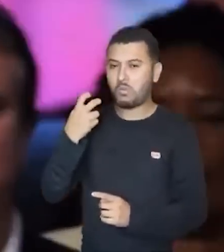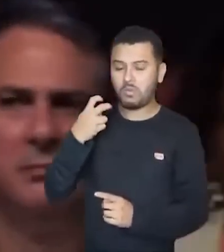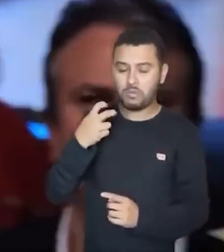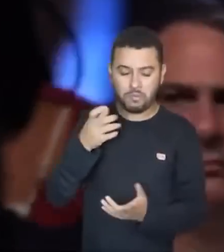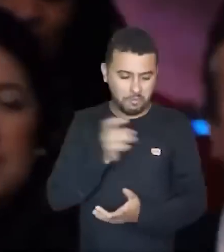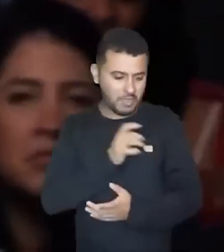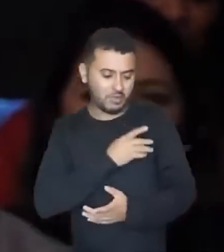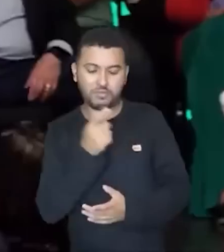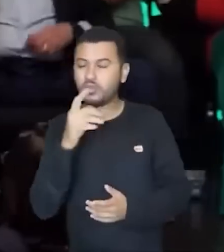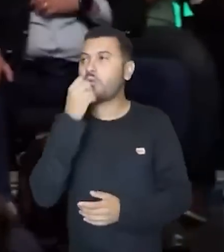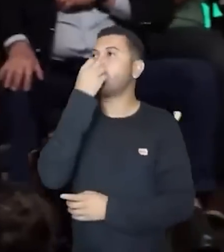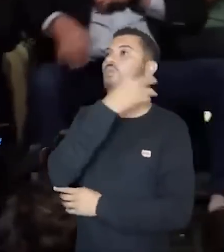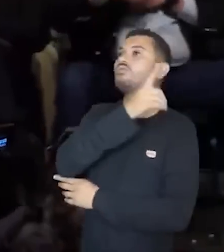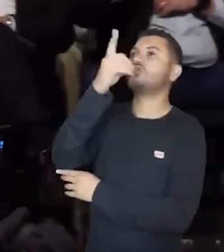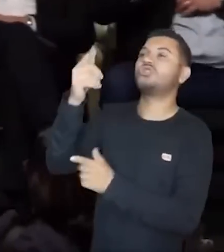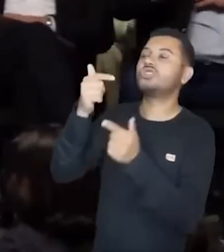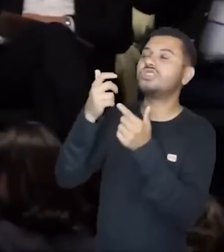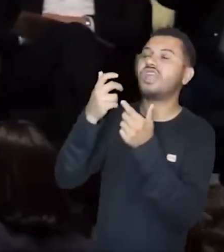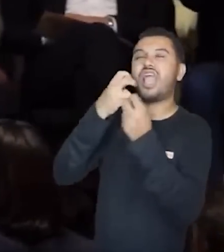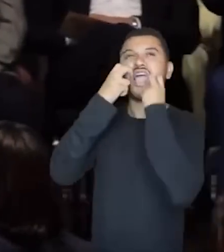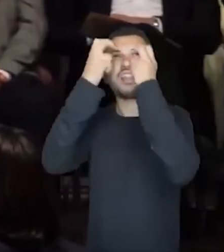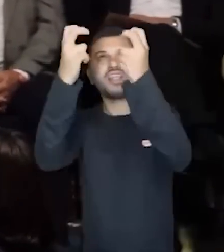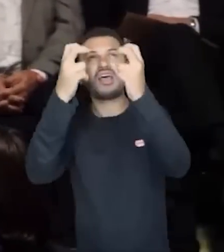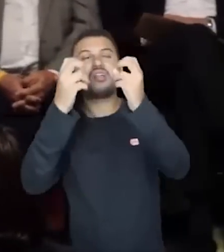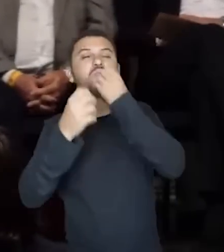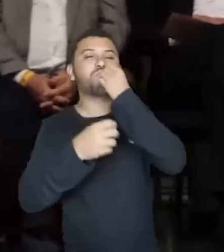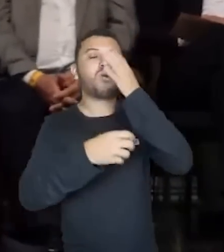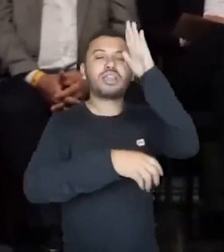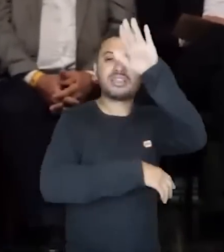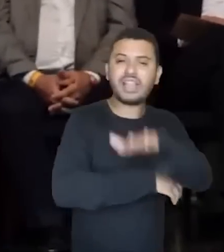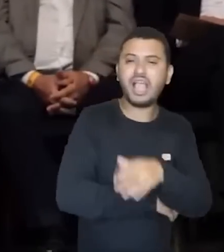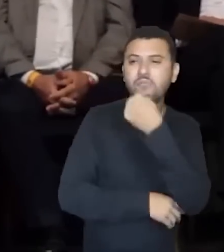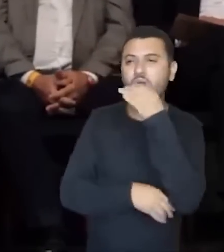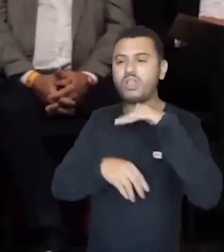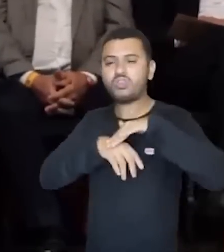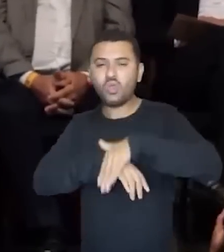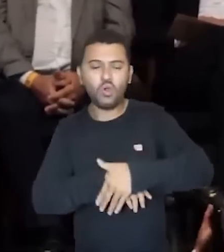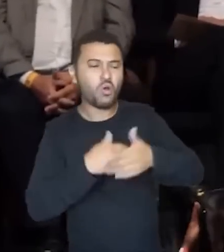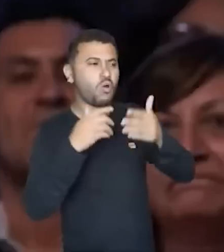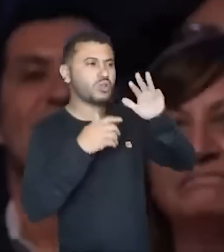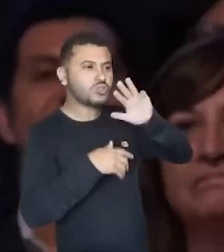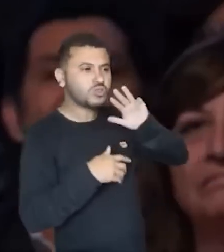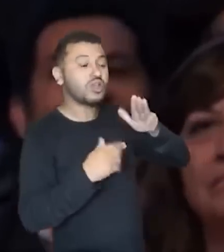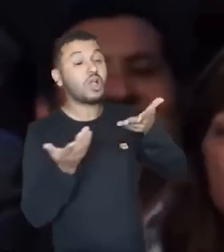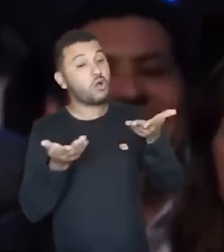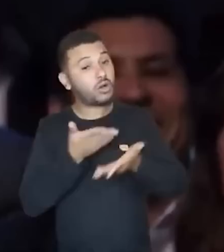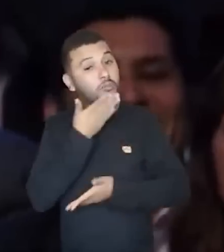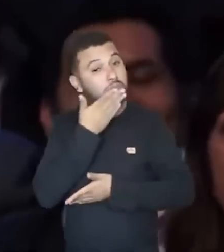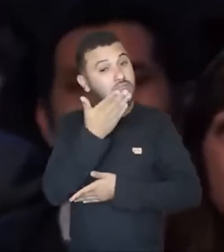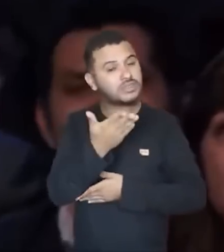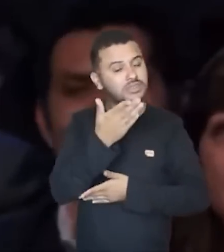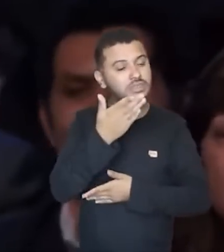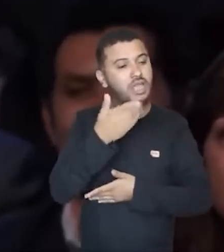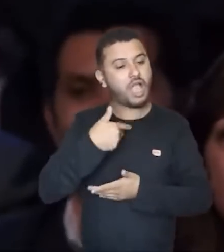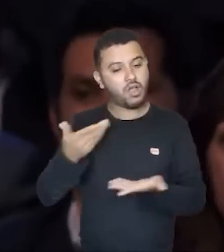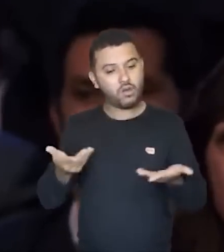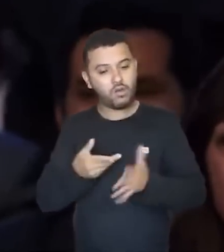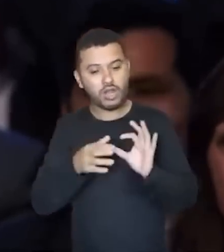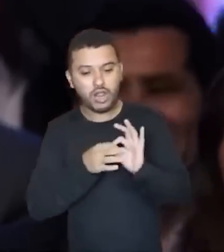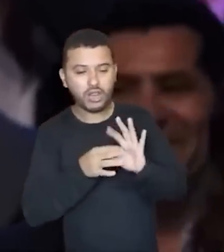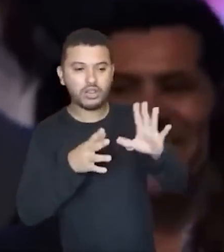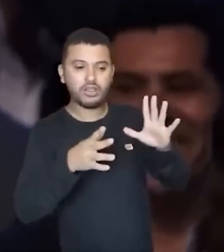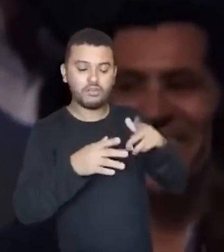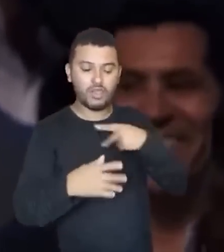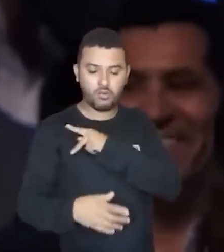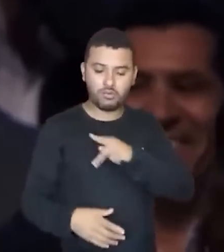Lula, boa tarde Lula e boa noite Lula. Pois hoje eu quero pedir em liberdade e presidente da